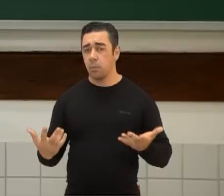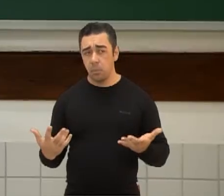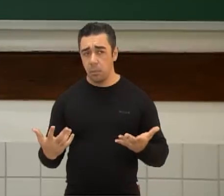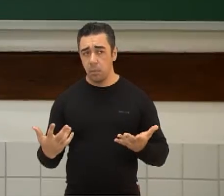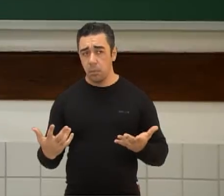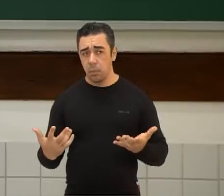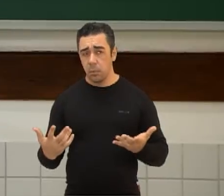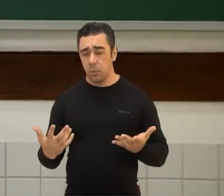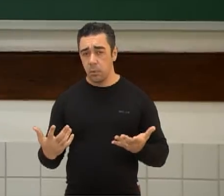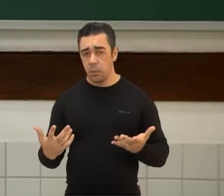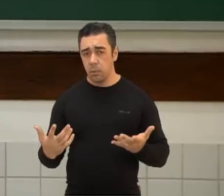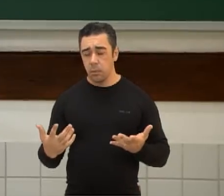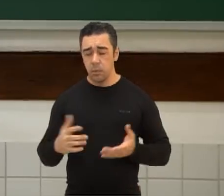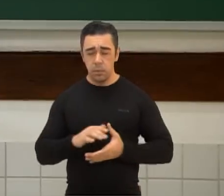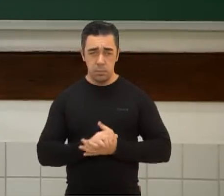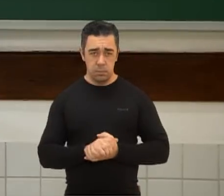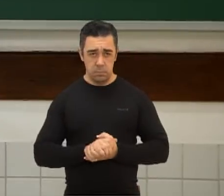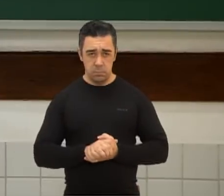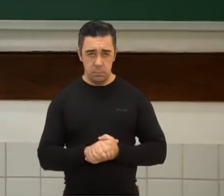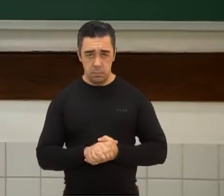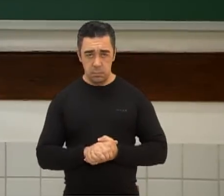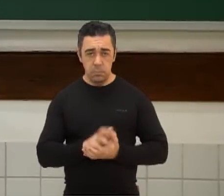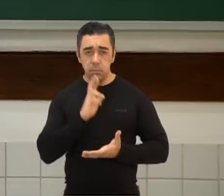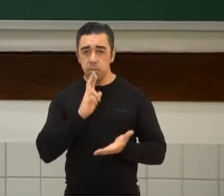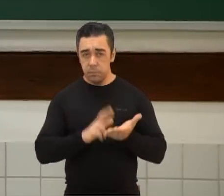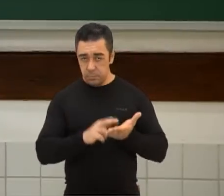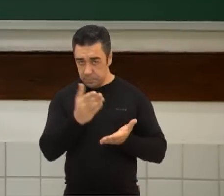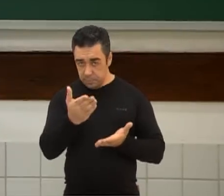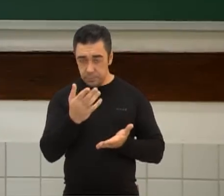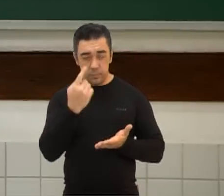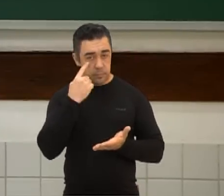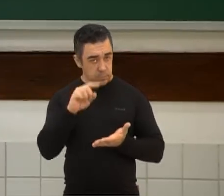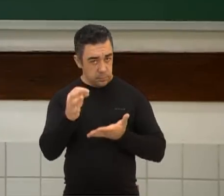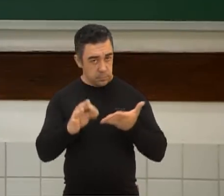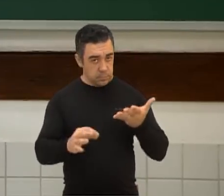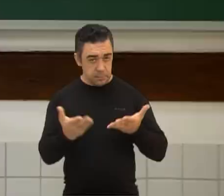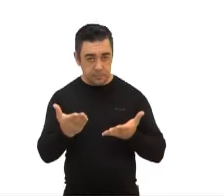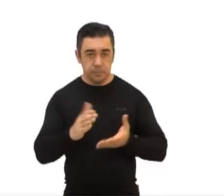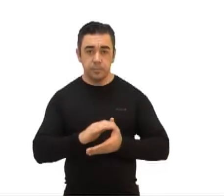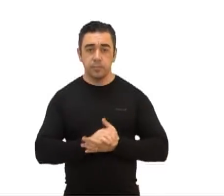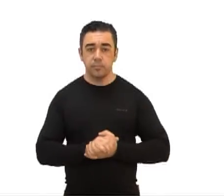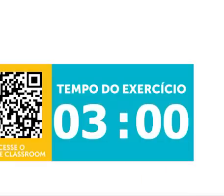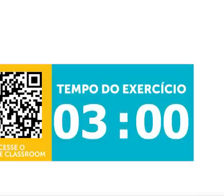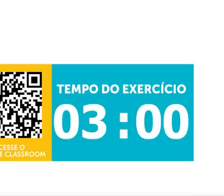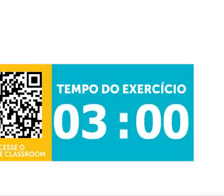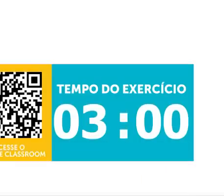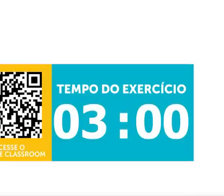que que eles são adjacentes? Resolvam lá que nós já voltamos.